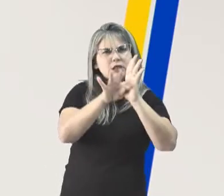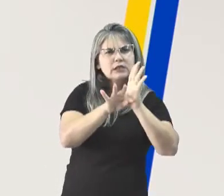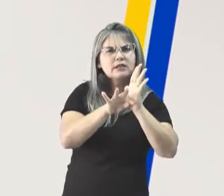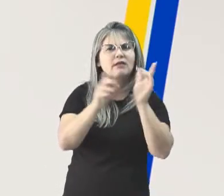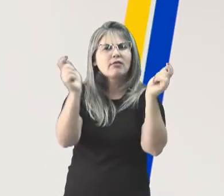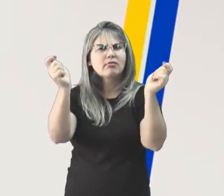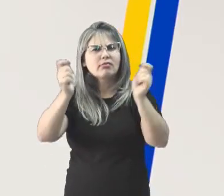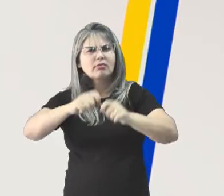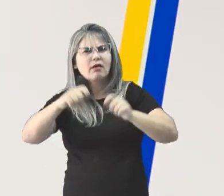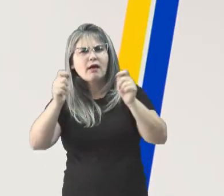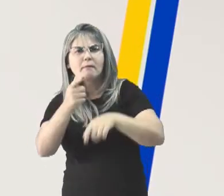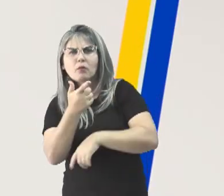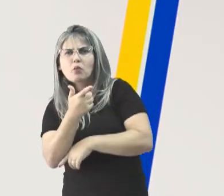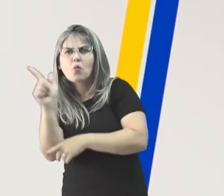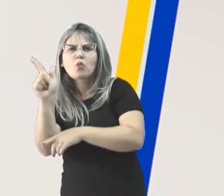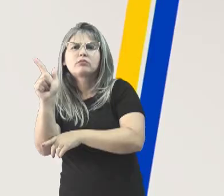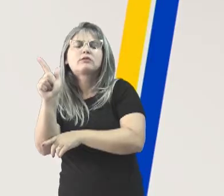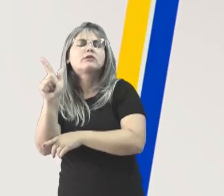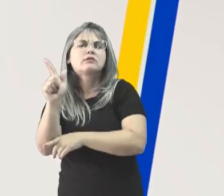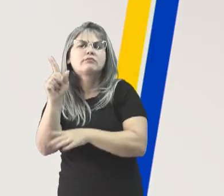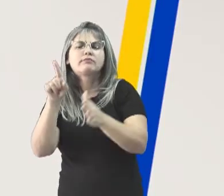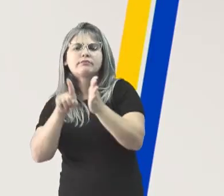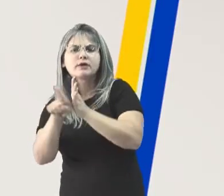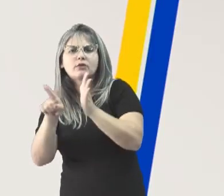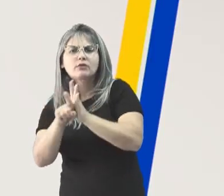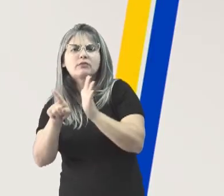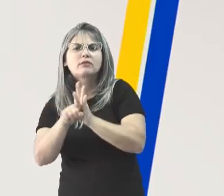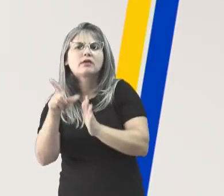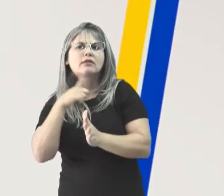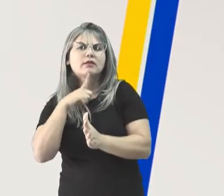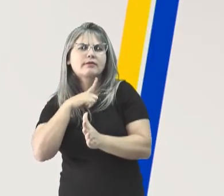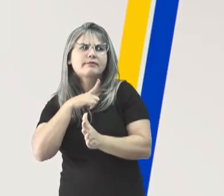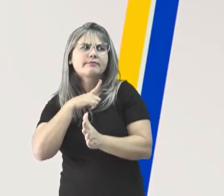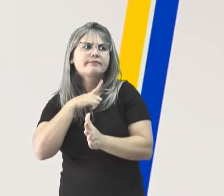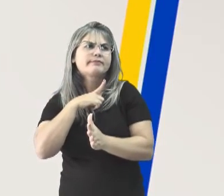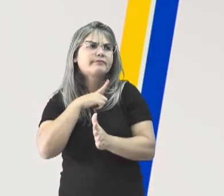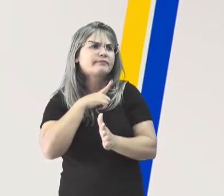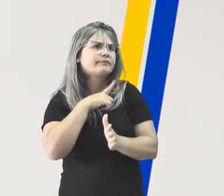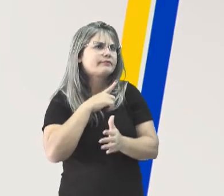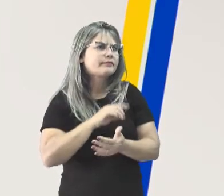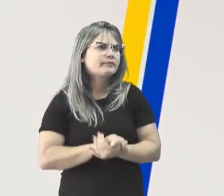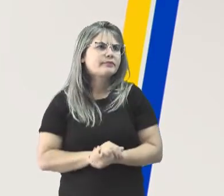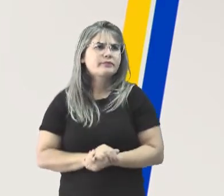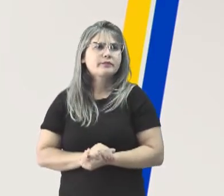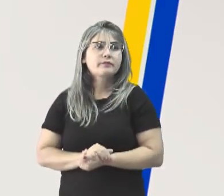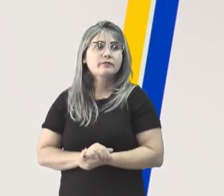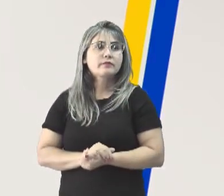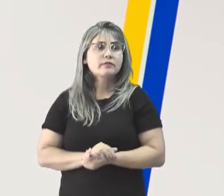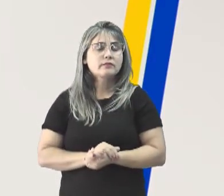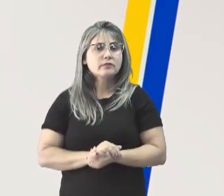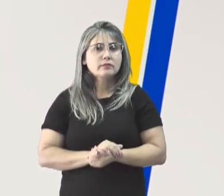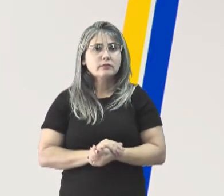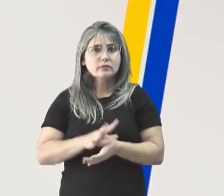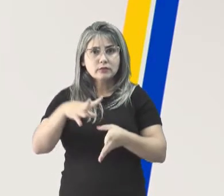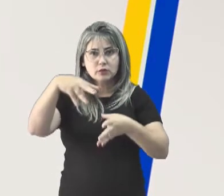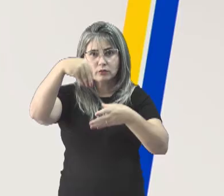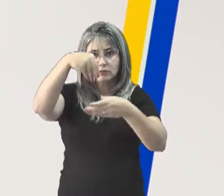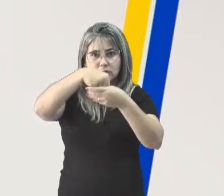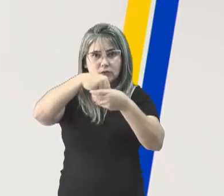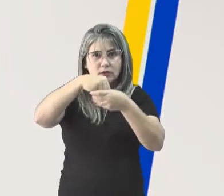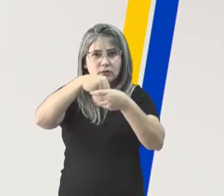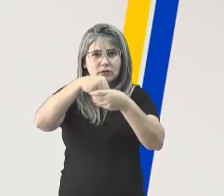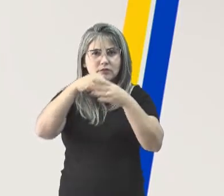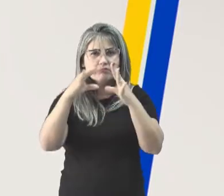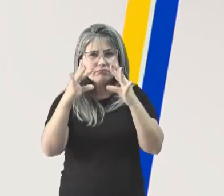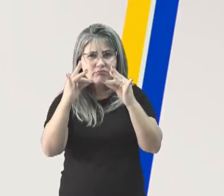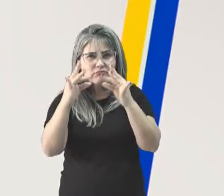outra questão que veio logo na sequência, que é essa daqui, ó. O conteúdo líquido dos 12